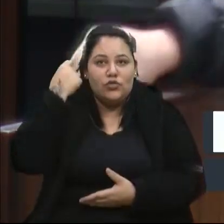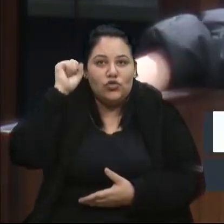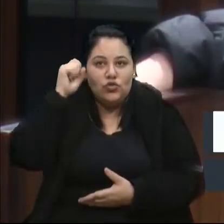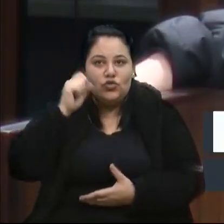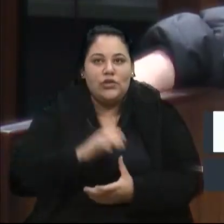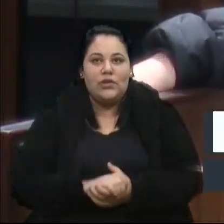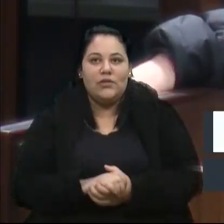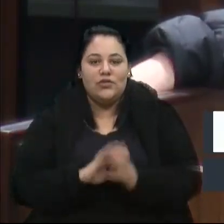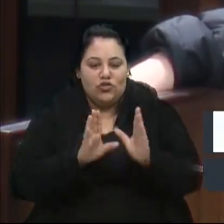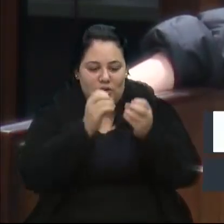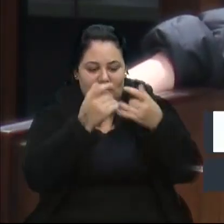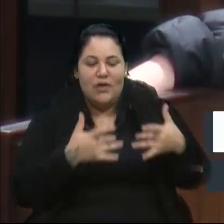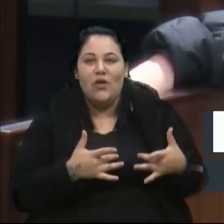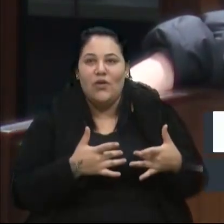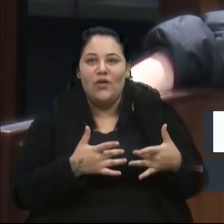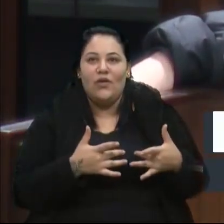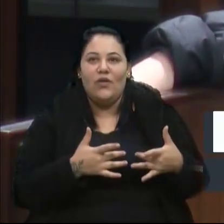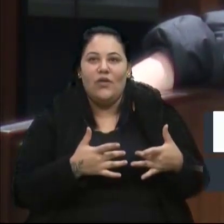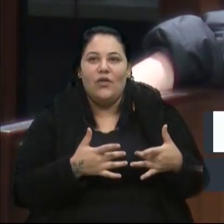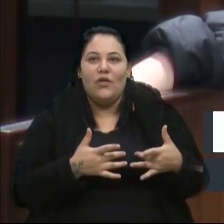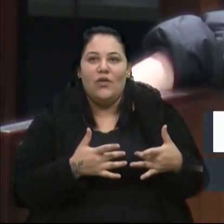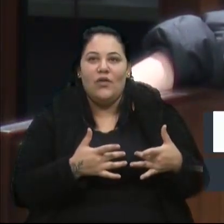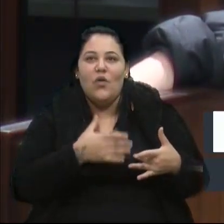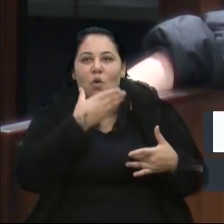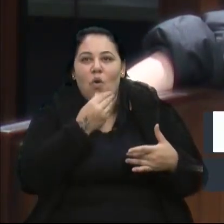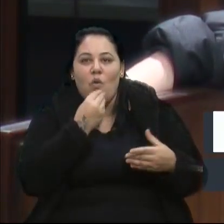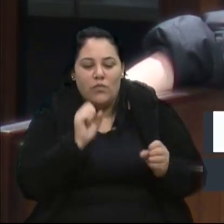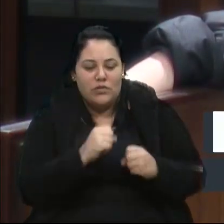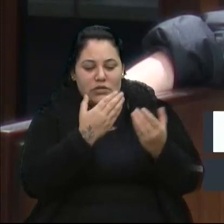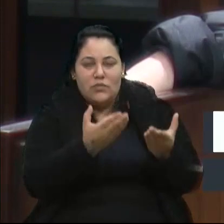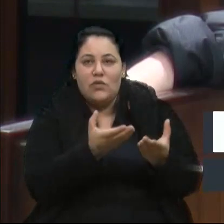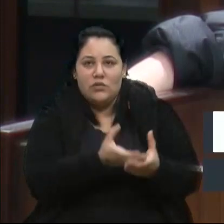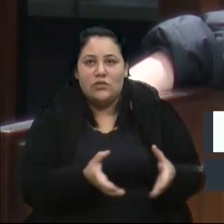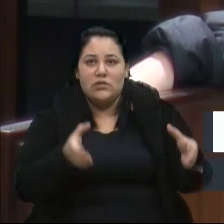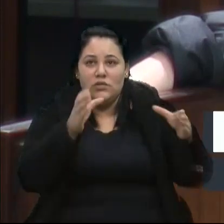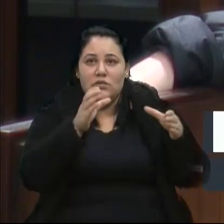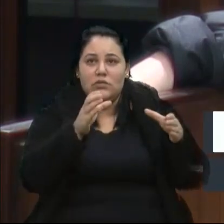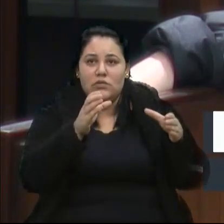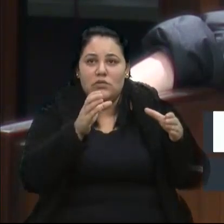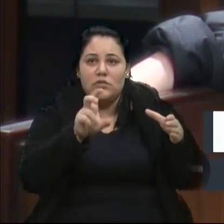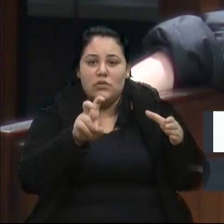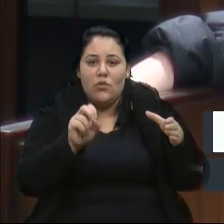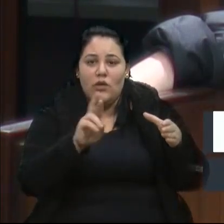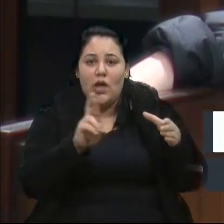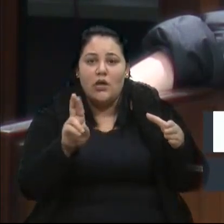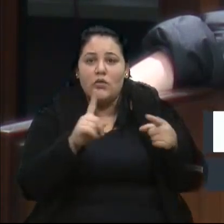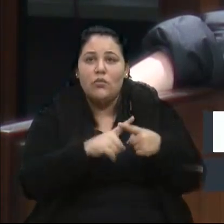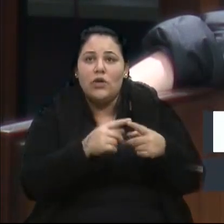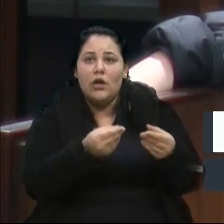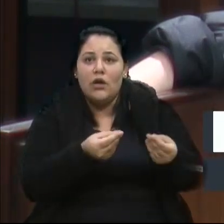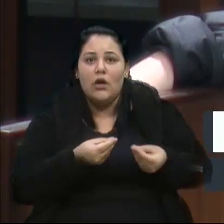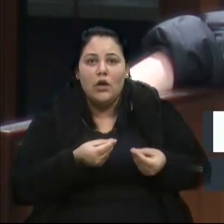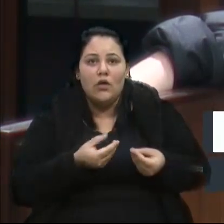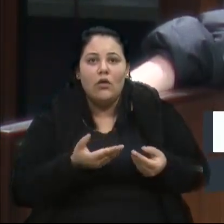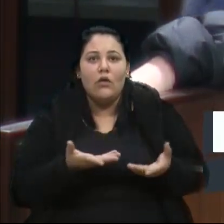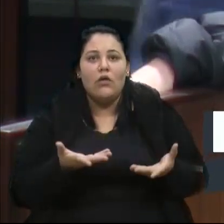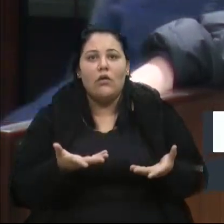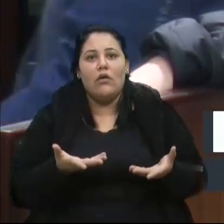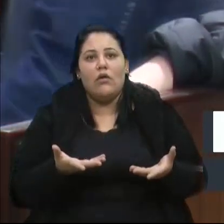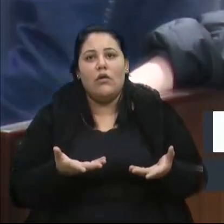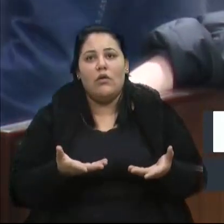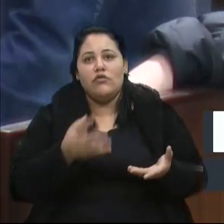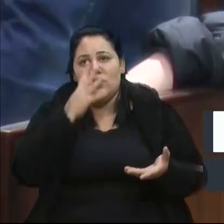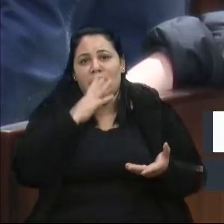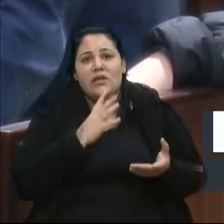de me relatar que um cara ofereceu a cesta básica para ele a R$50, porque ganhou. E